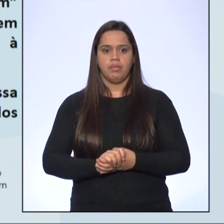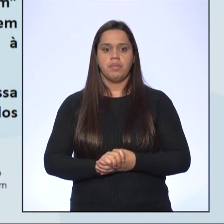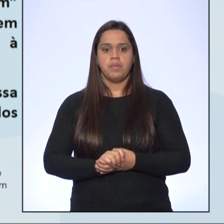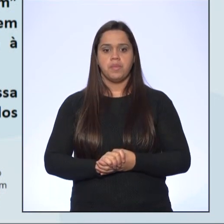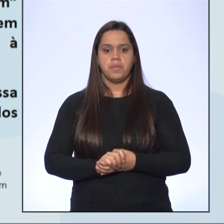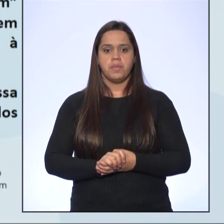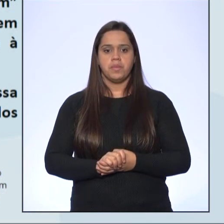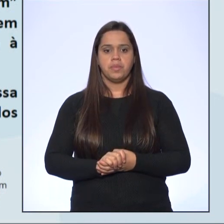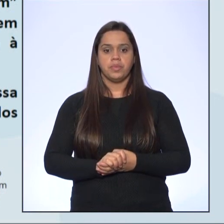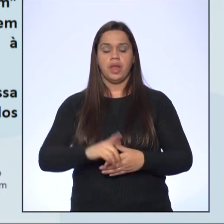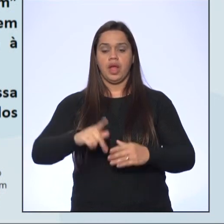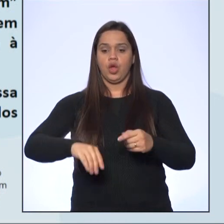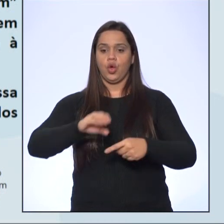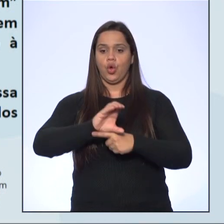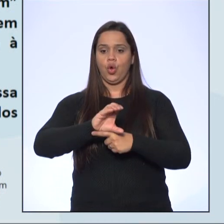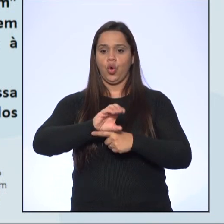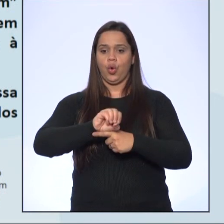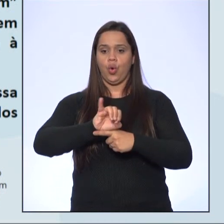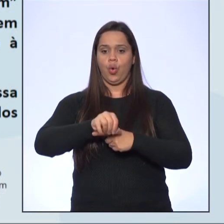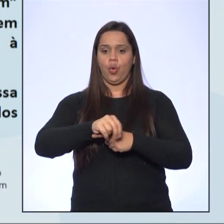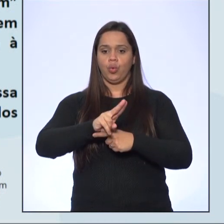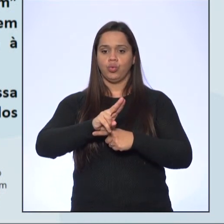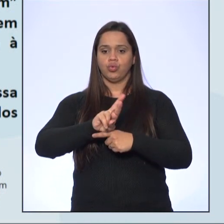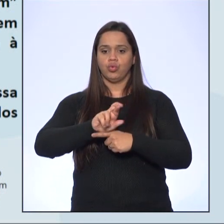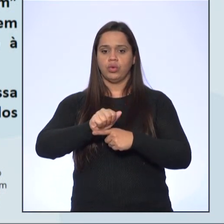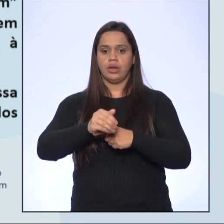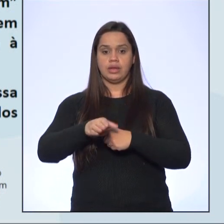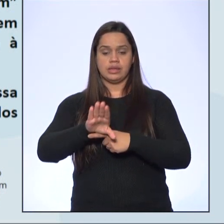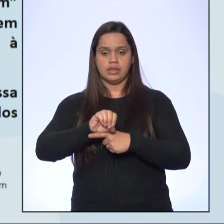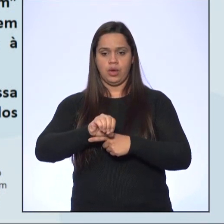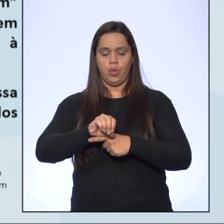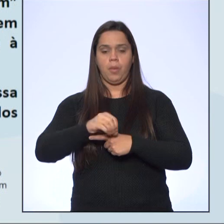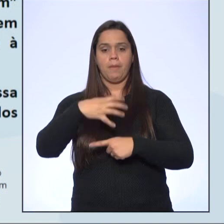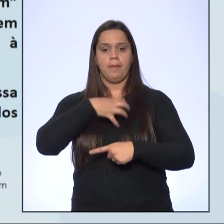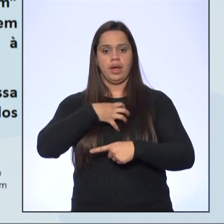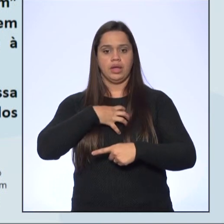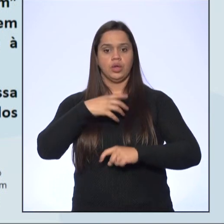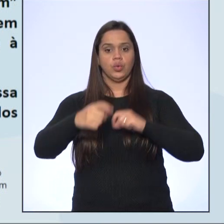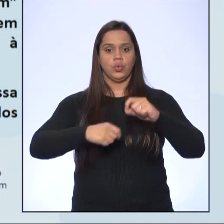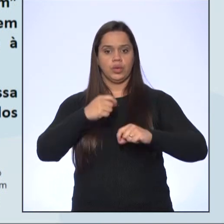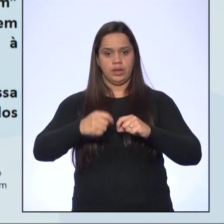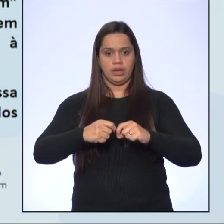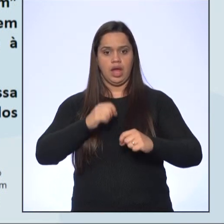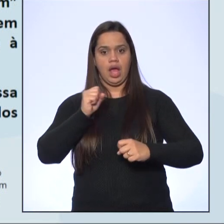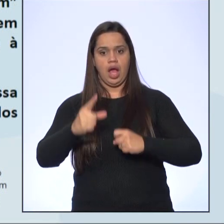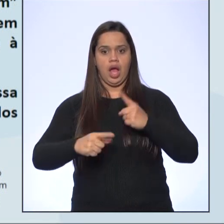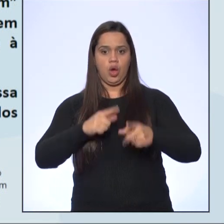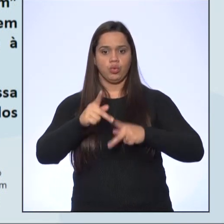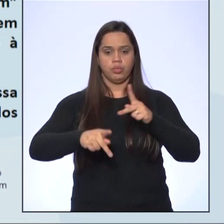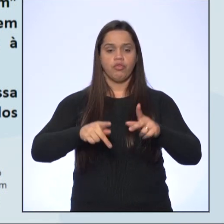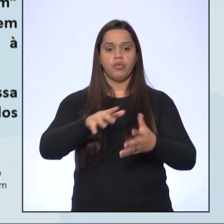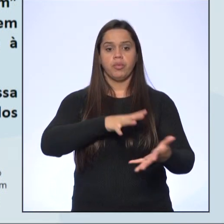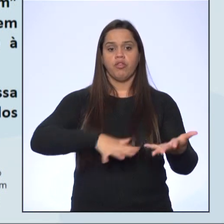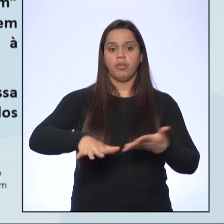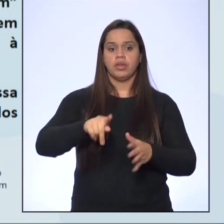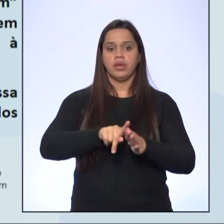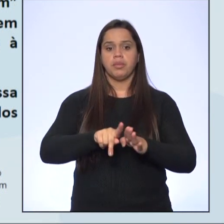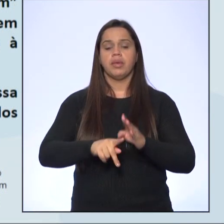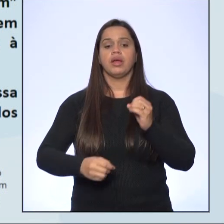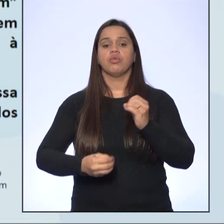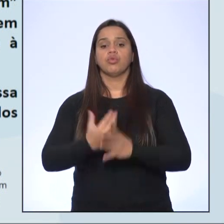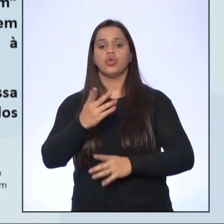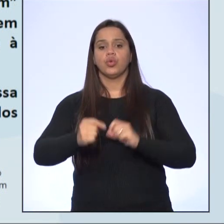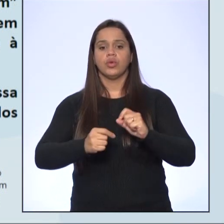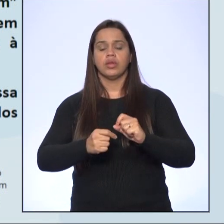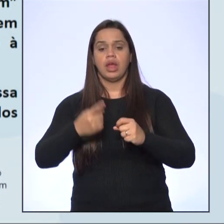gente também falou na aula passada, aqui no Brasil, alguns movimentos emancipatórios construíram sua base ideológica também a partir desses ideais